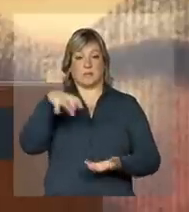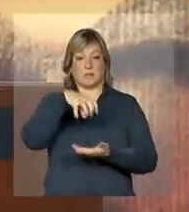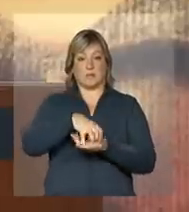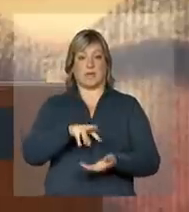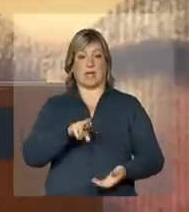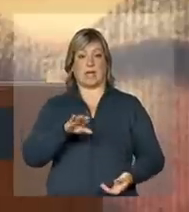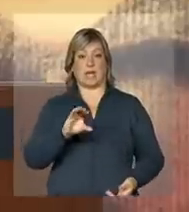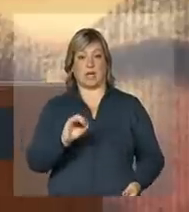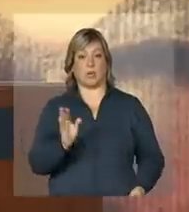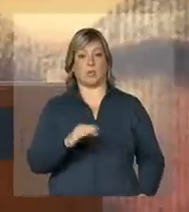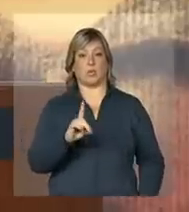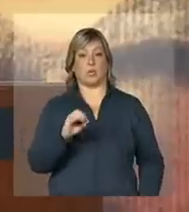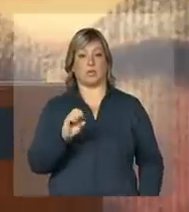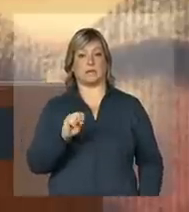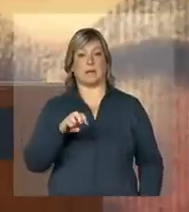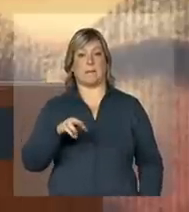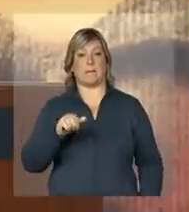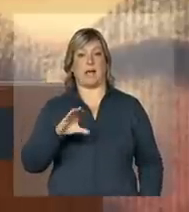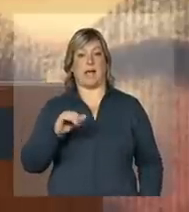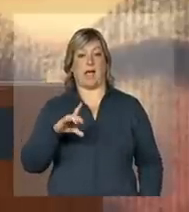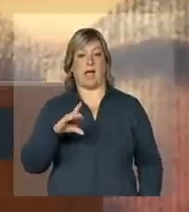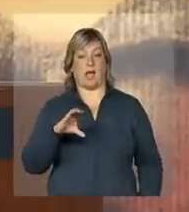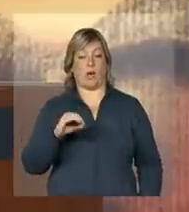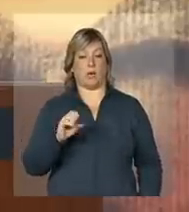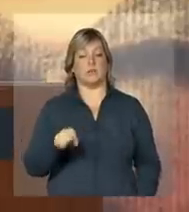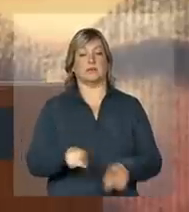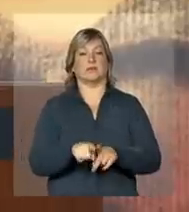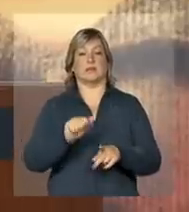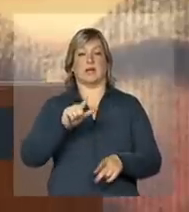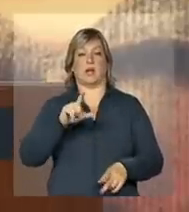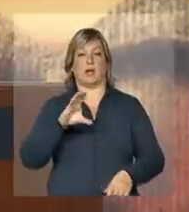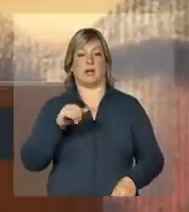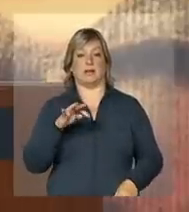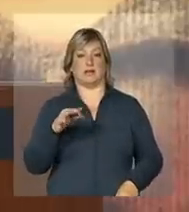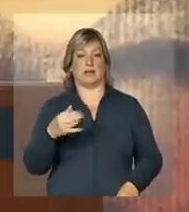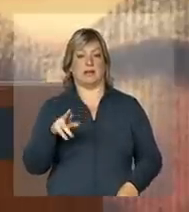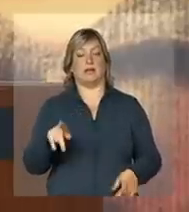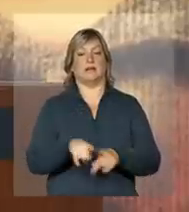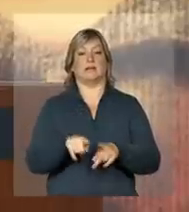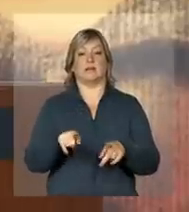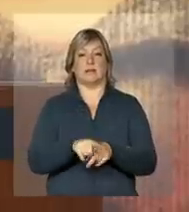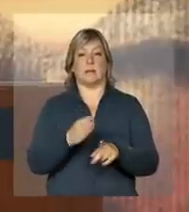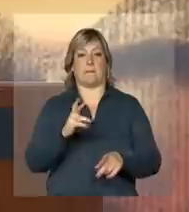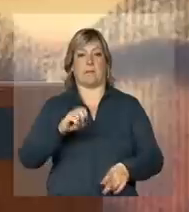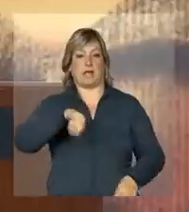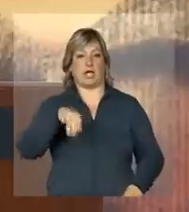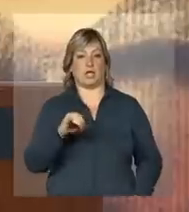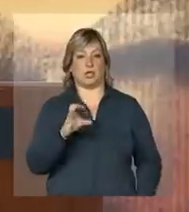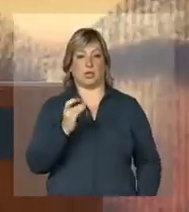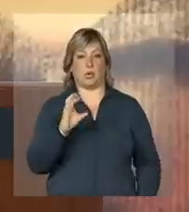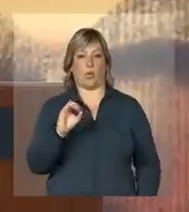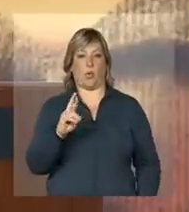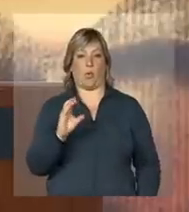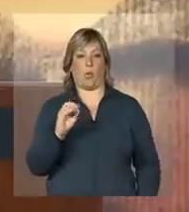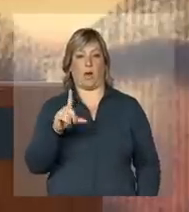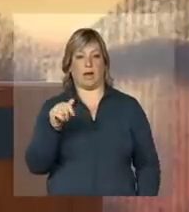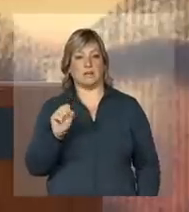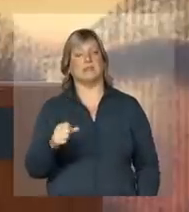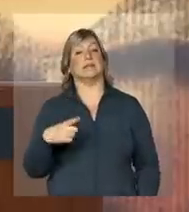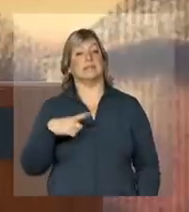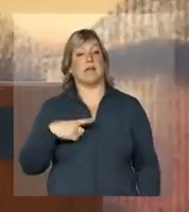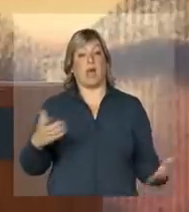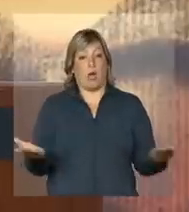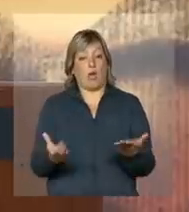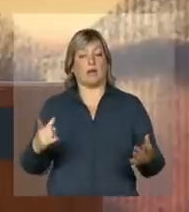Rio dos Macacos de Marambaia de Alcântara de Brejo dos criolas que no momento nós estamos com c